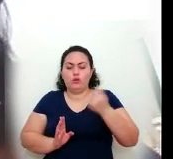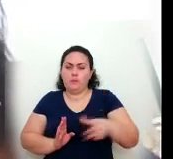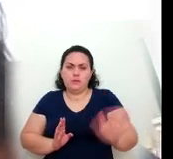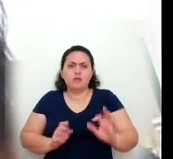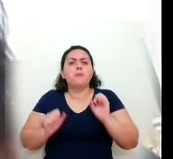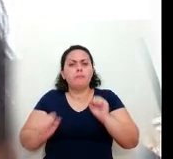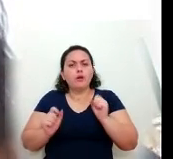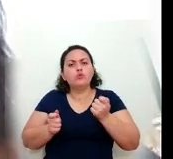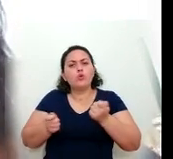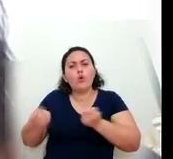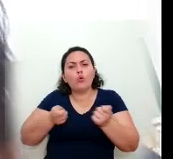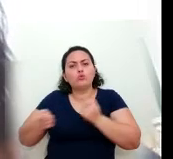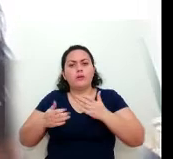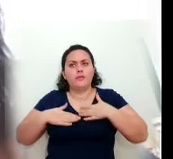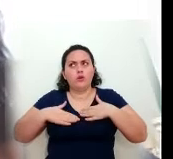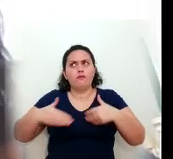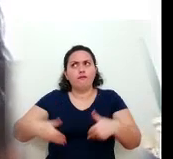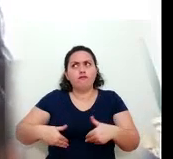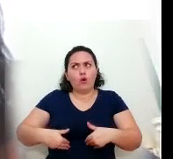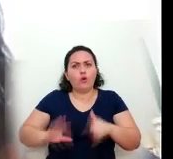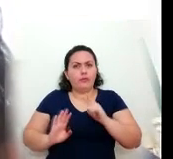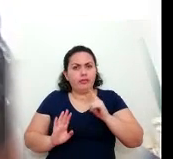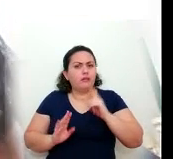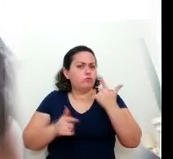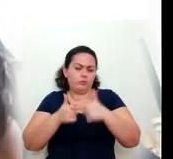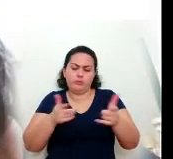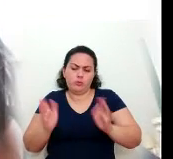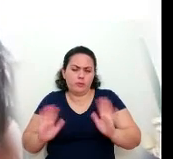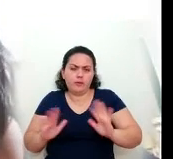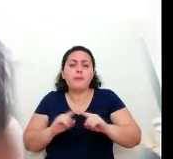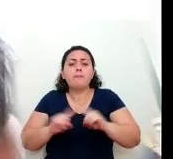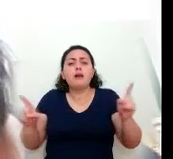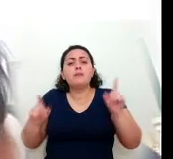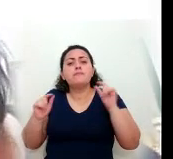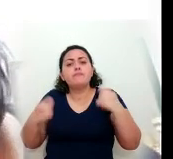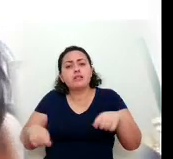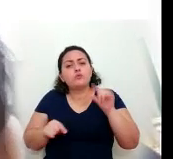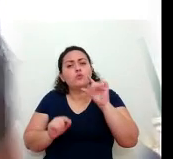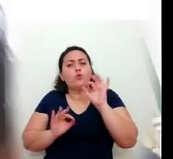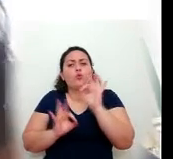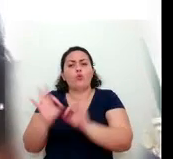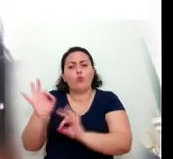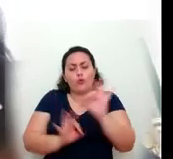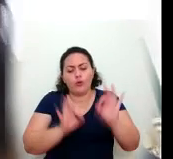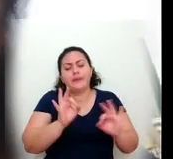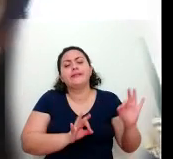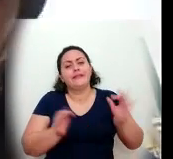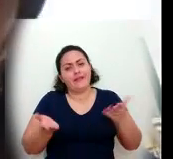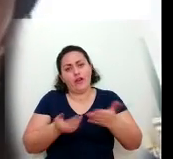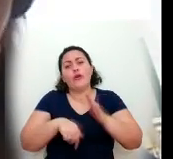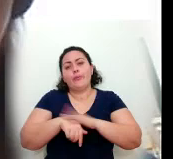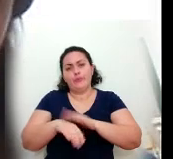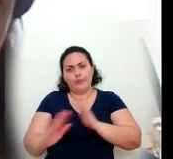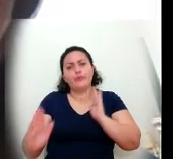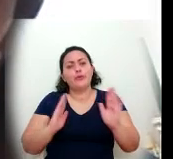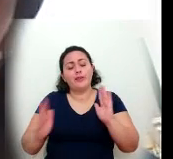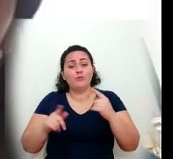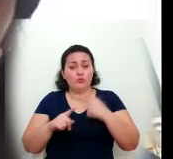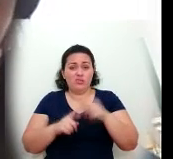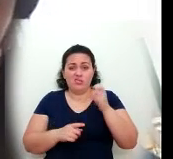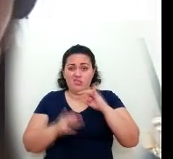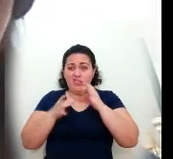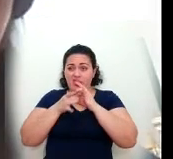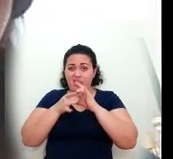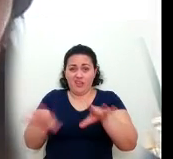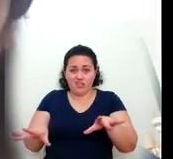não é necessária a rigidez, a gente pode regular mais pela nossa fome mesmo, não tem problema, mas um pouquinho de organização se faz necessária num